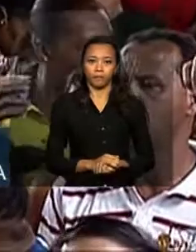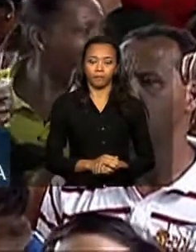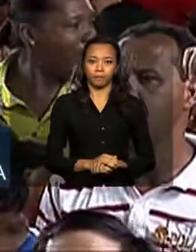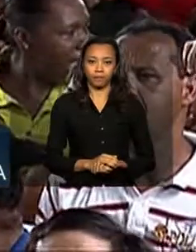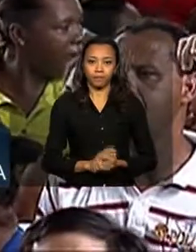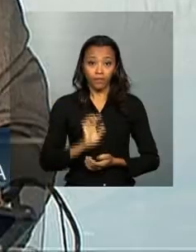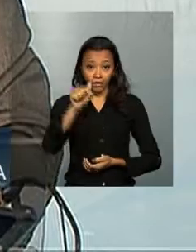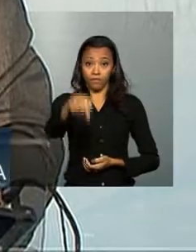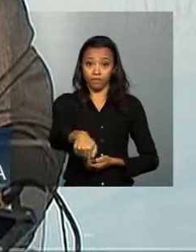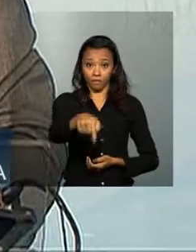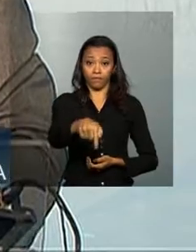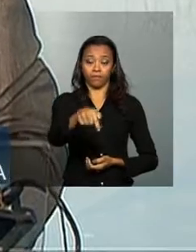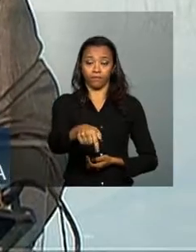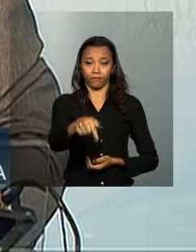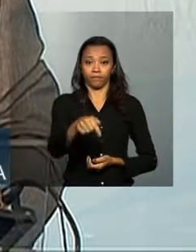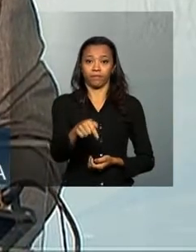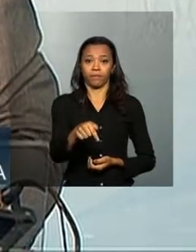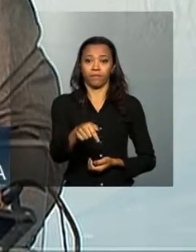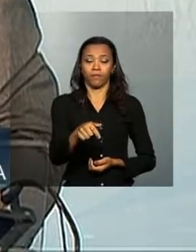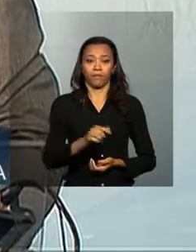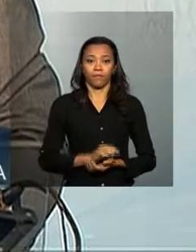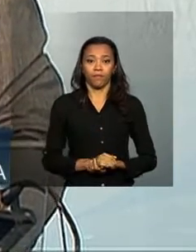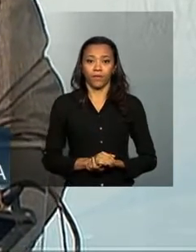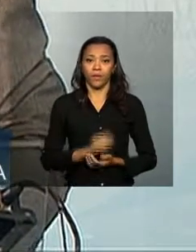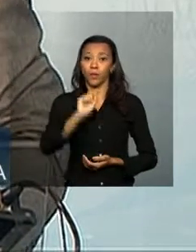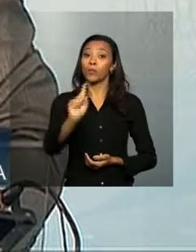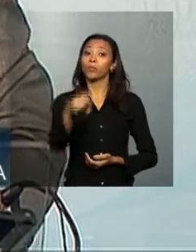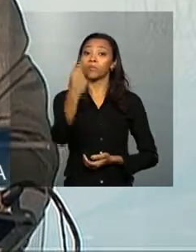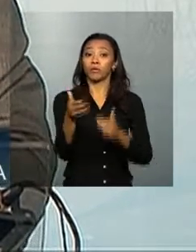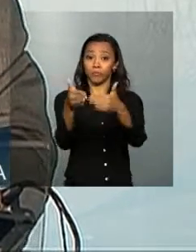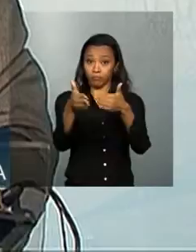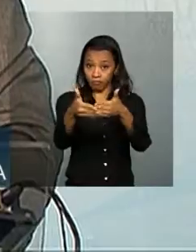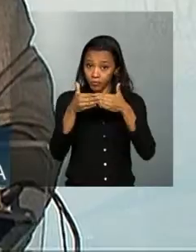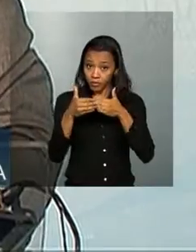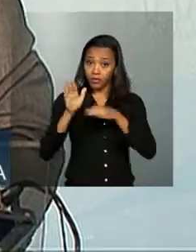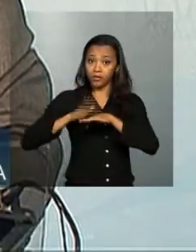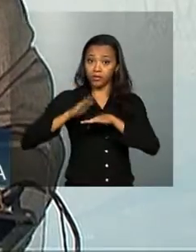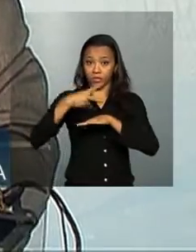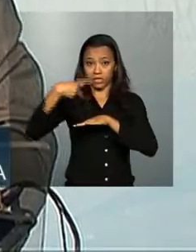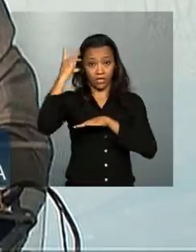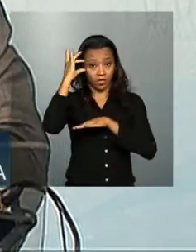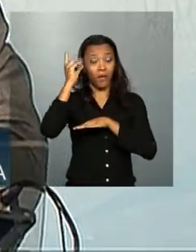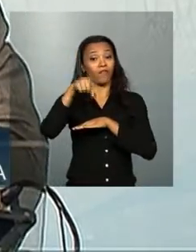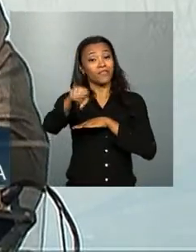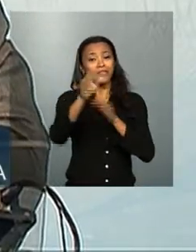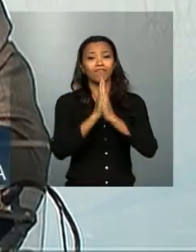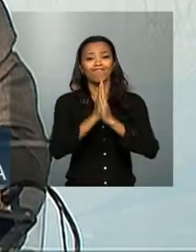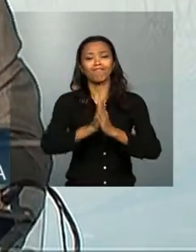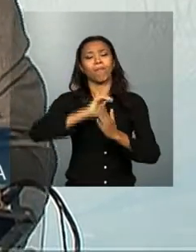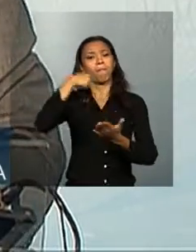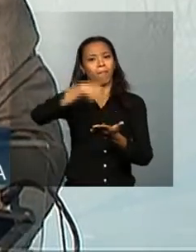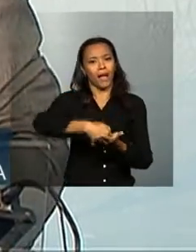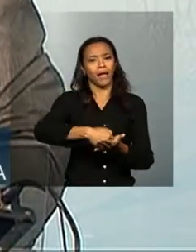E aqui, portanto, então, o primeiro pedido da presidenta, que é pagar a casa em dias.